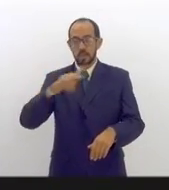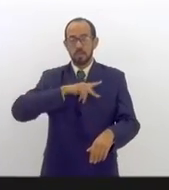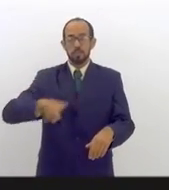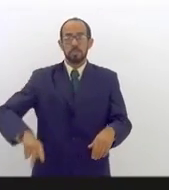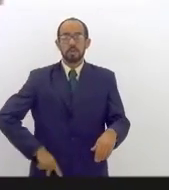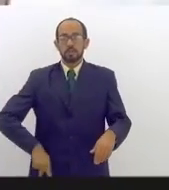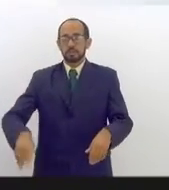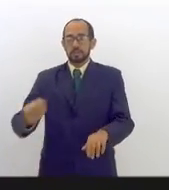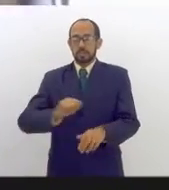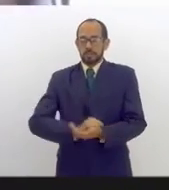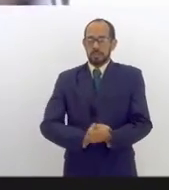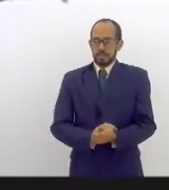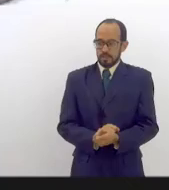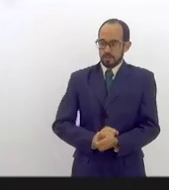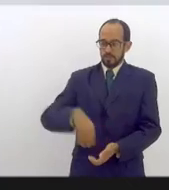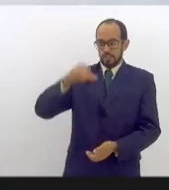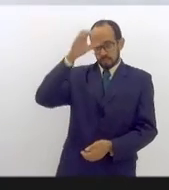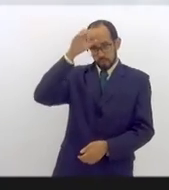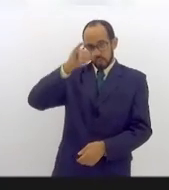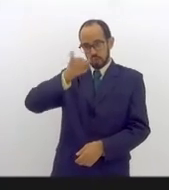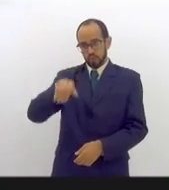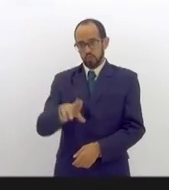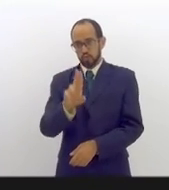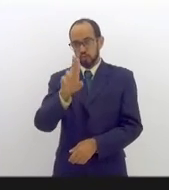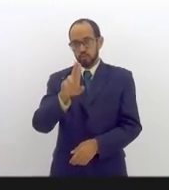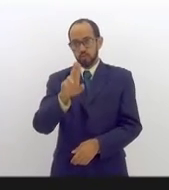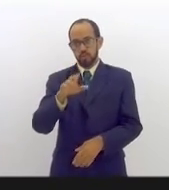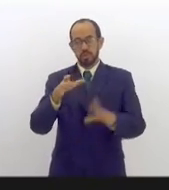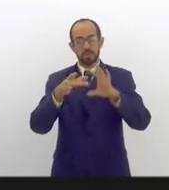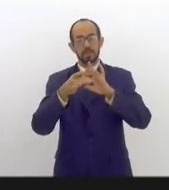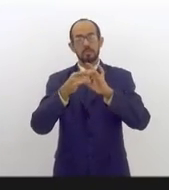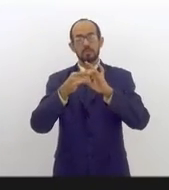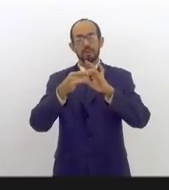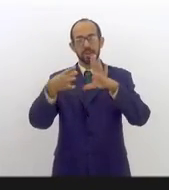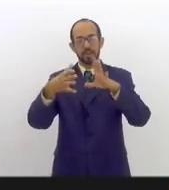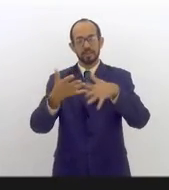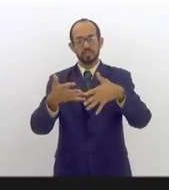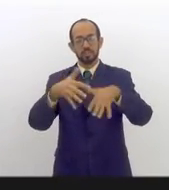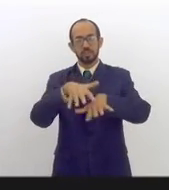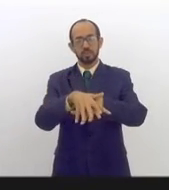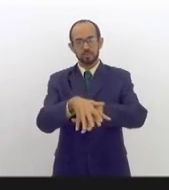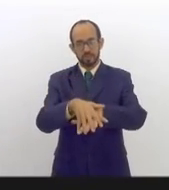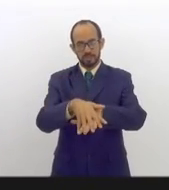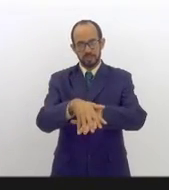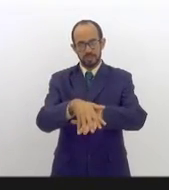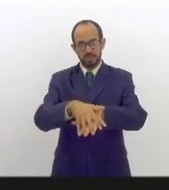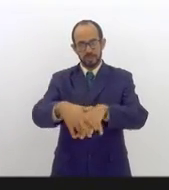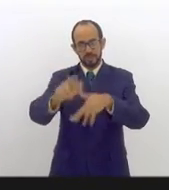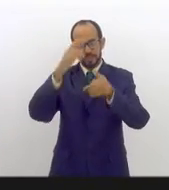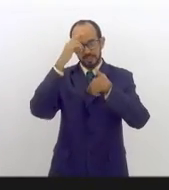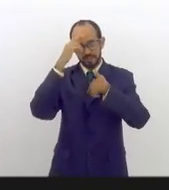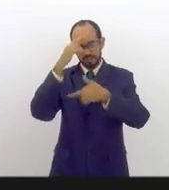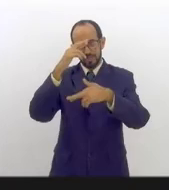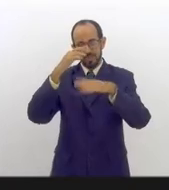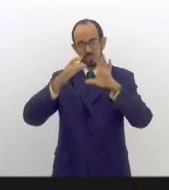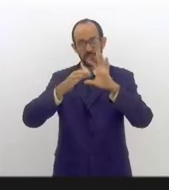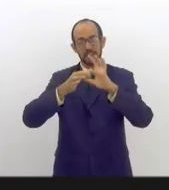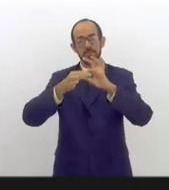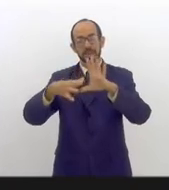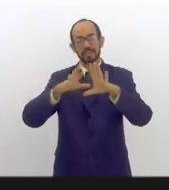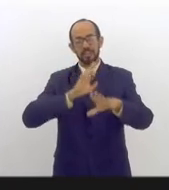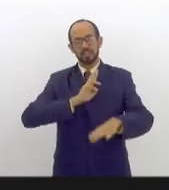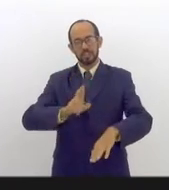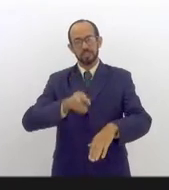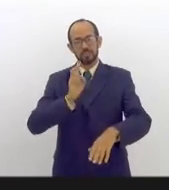Presidente, presidenta Tia Ju, democrática, inclusiva e respeitadora da liberdade religiosa,